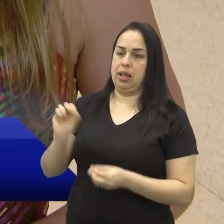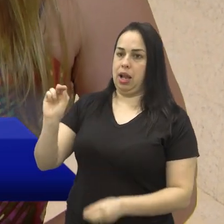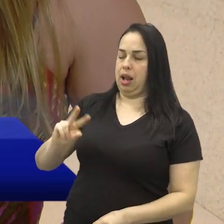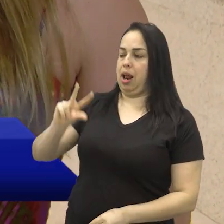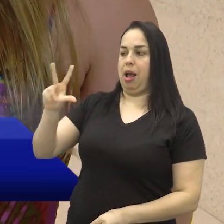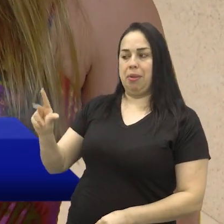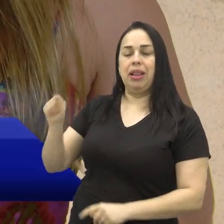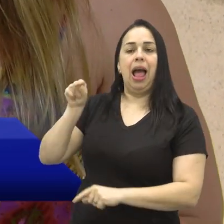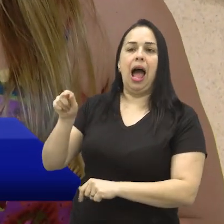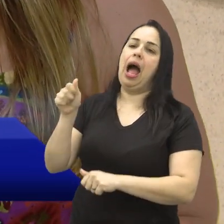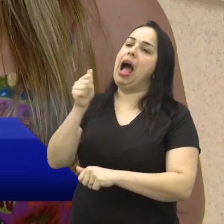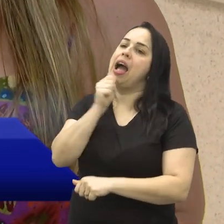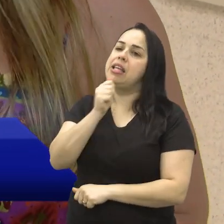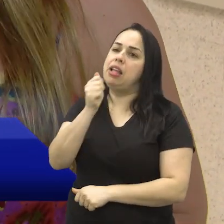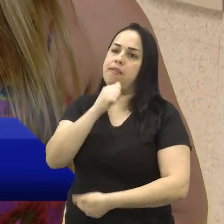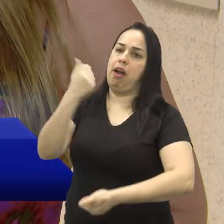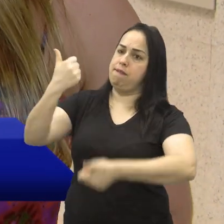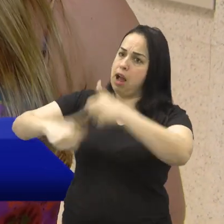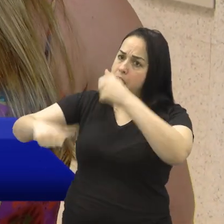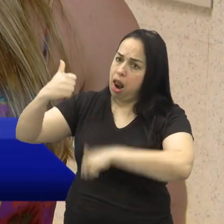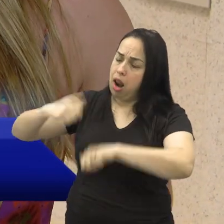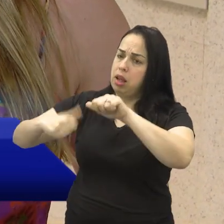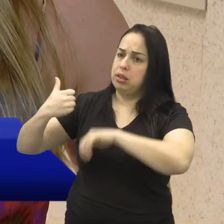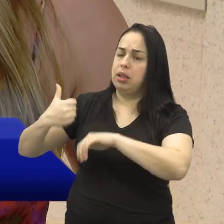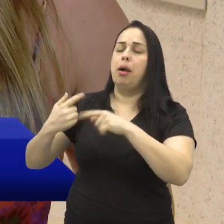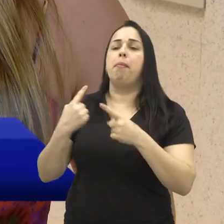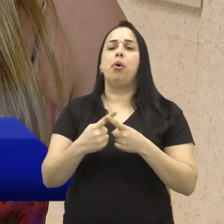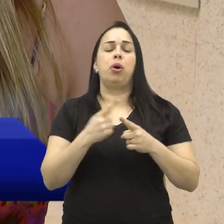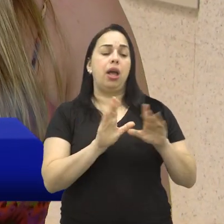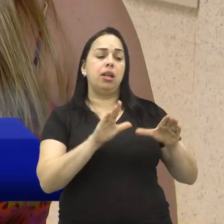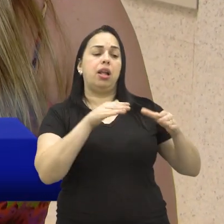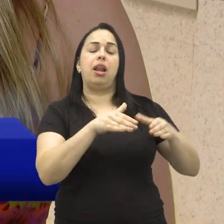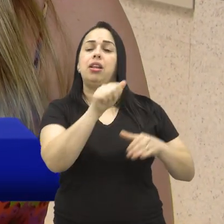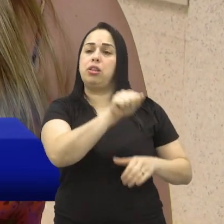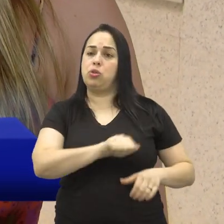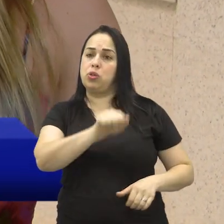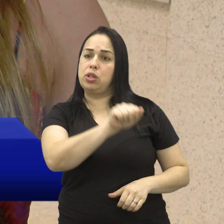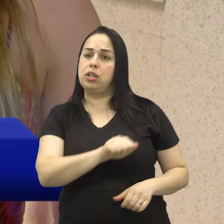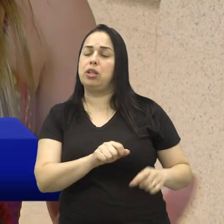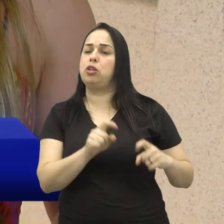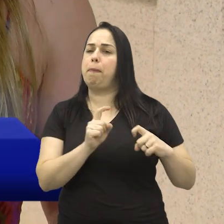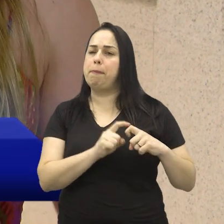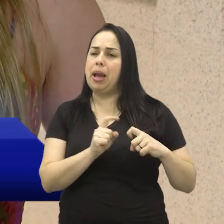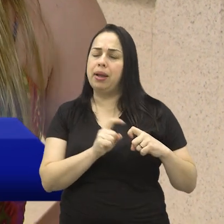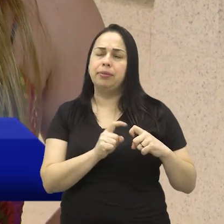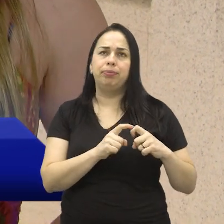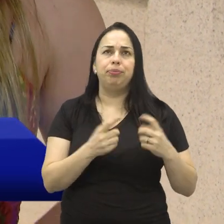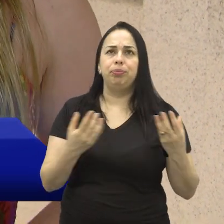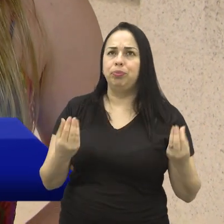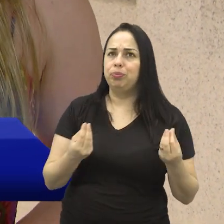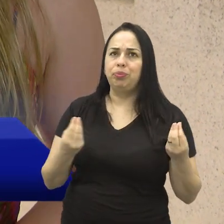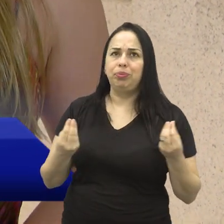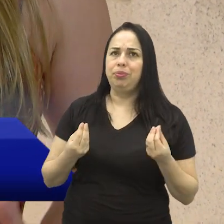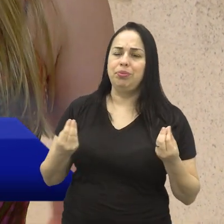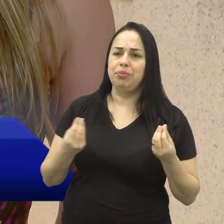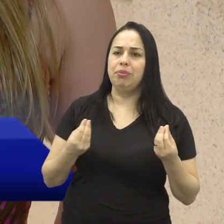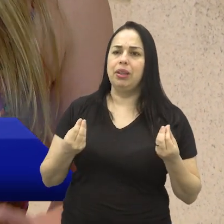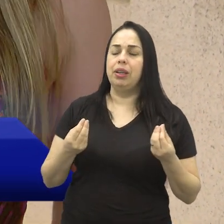essa decisão, ela ainda vai passar por revisões, porque tanto as sociedades que entraram, né, como